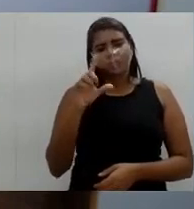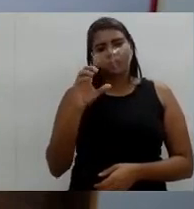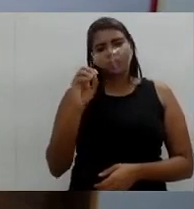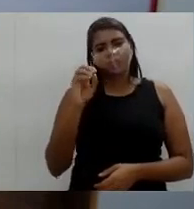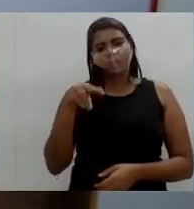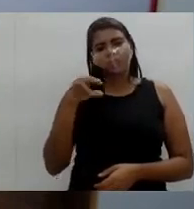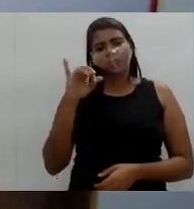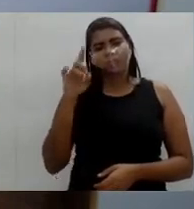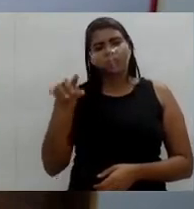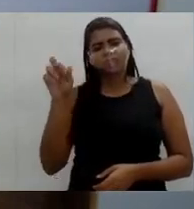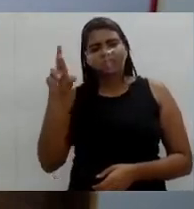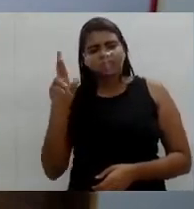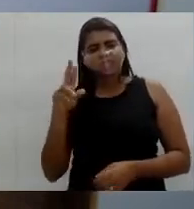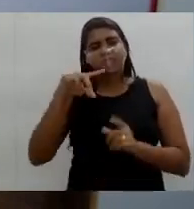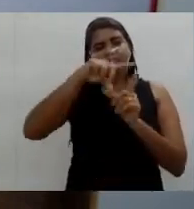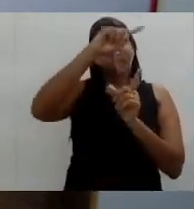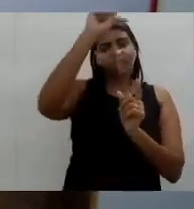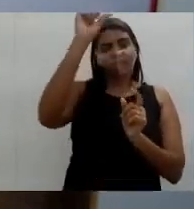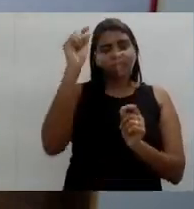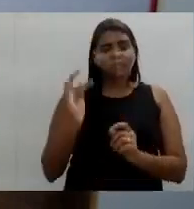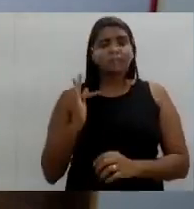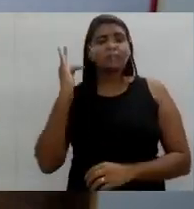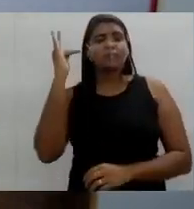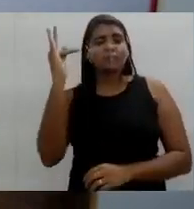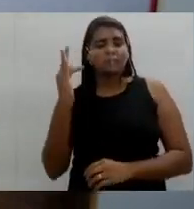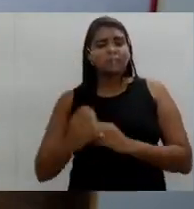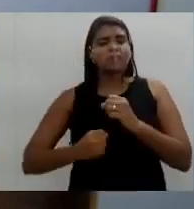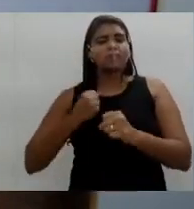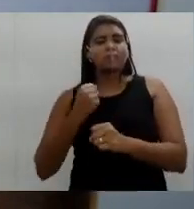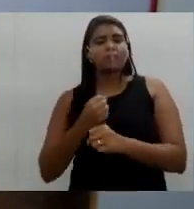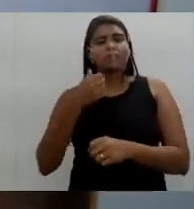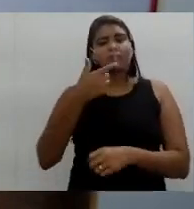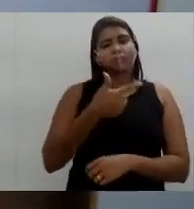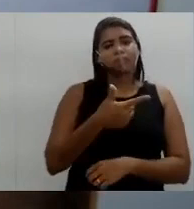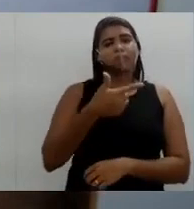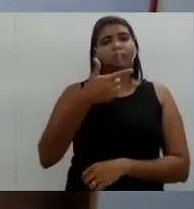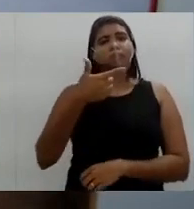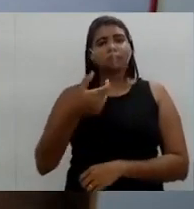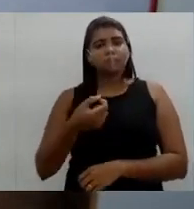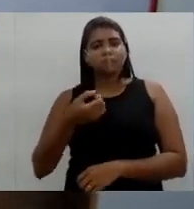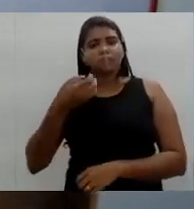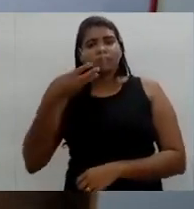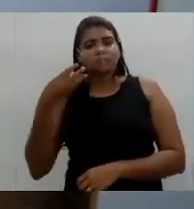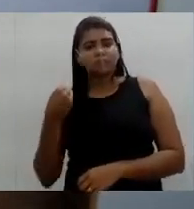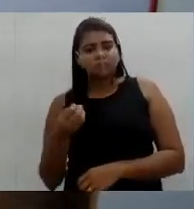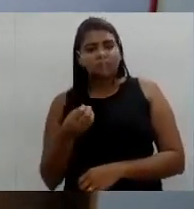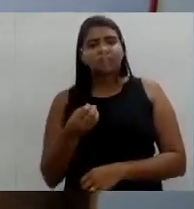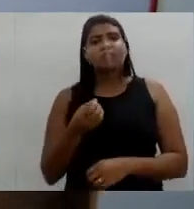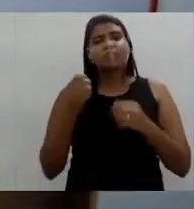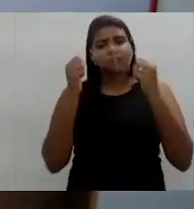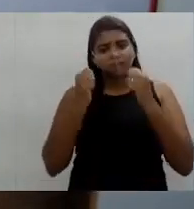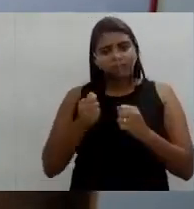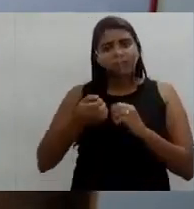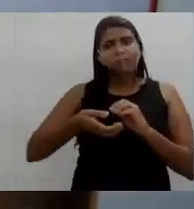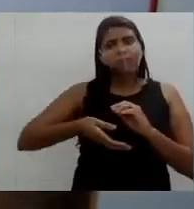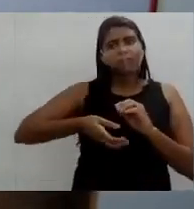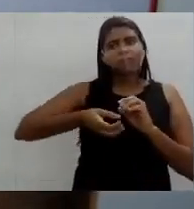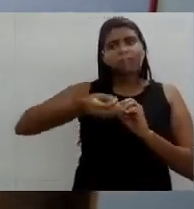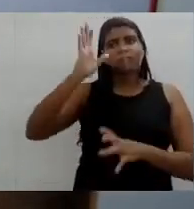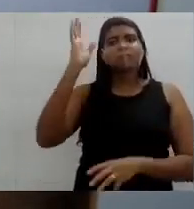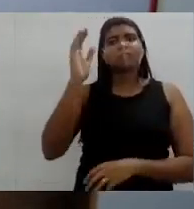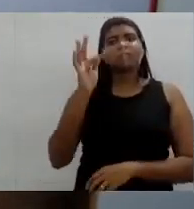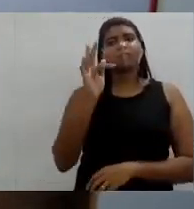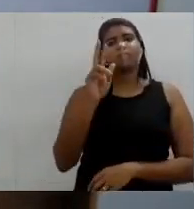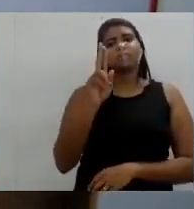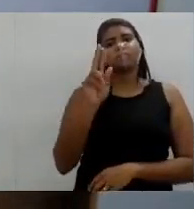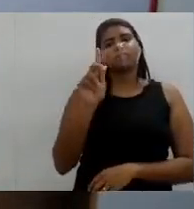que futuramente, por volta do ano de 2030, seja possível lançar foguetes em direção a Marte,